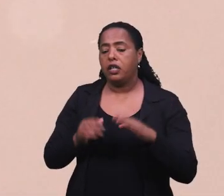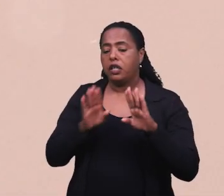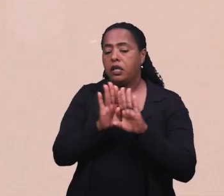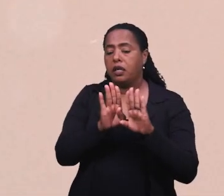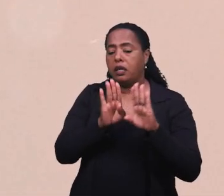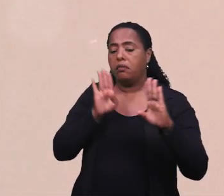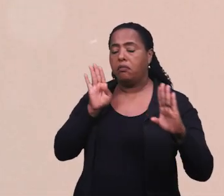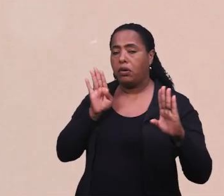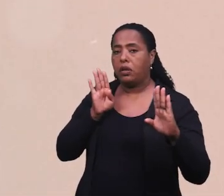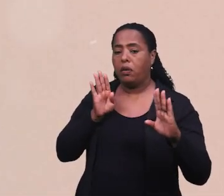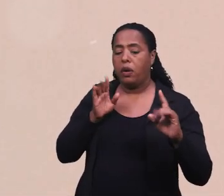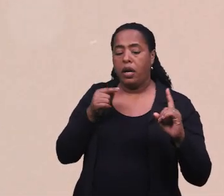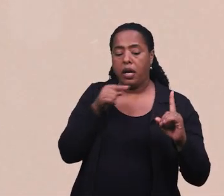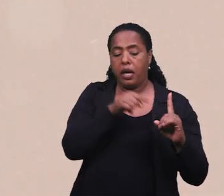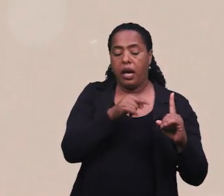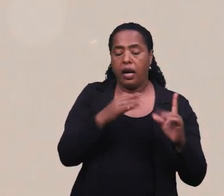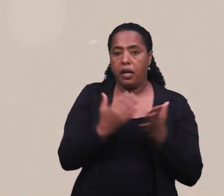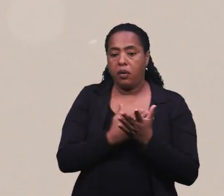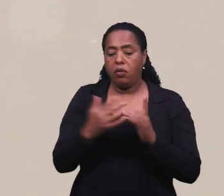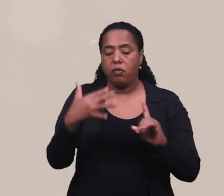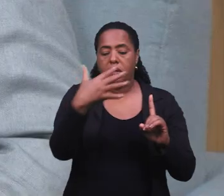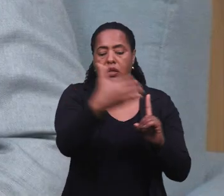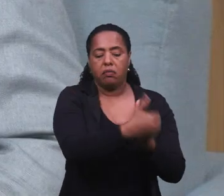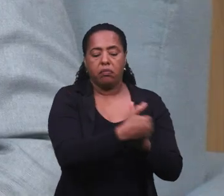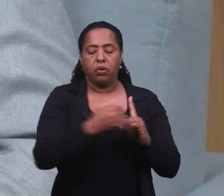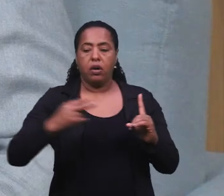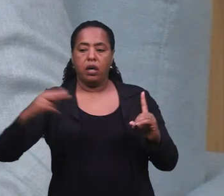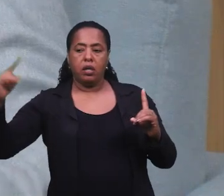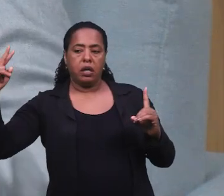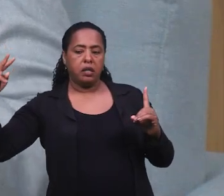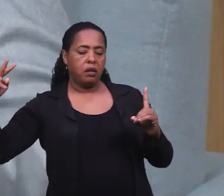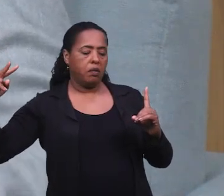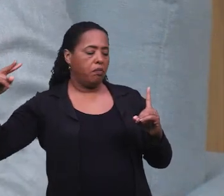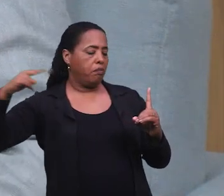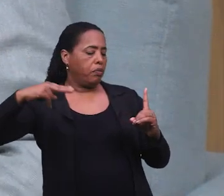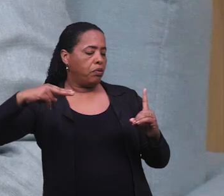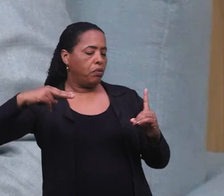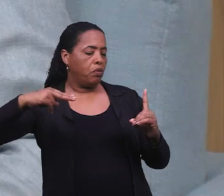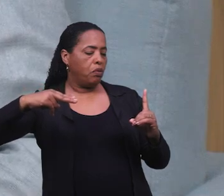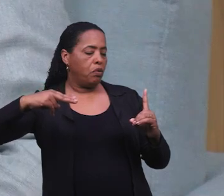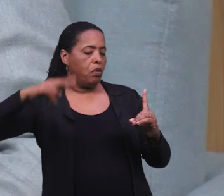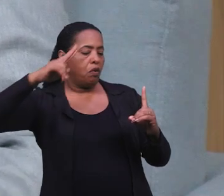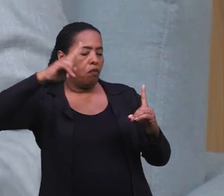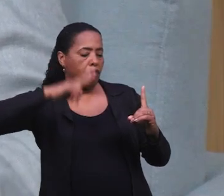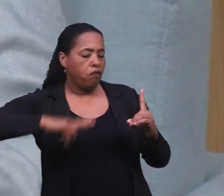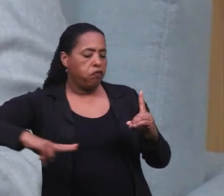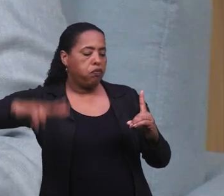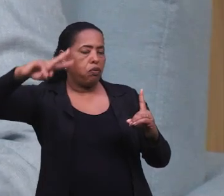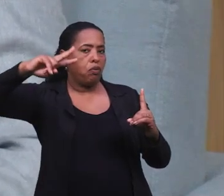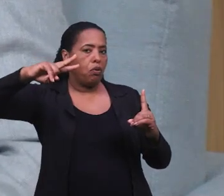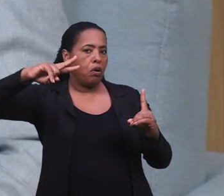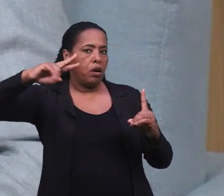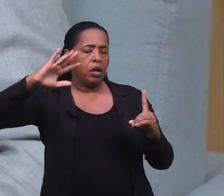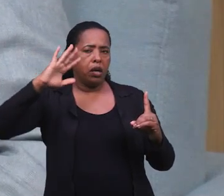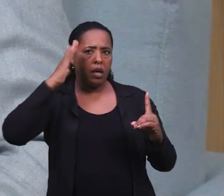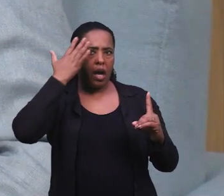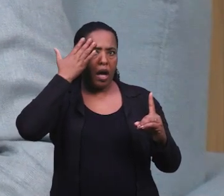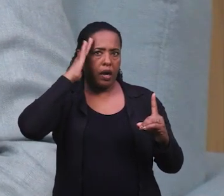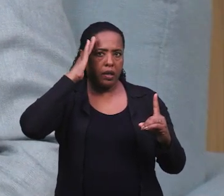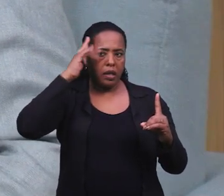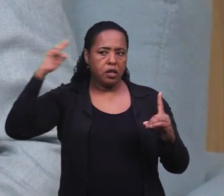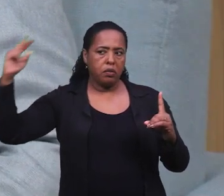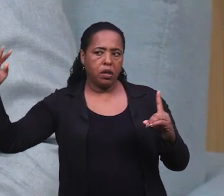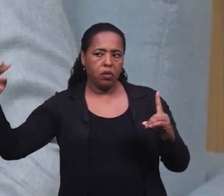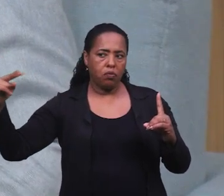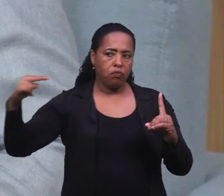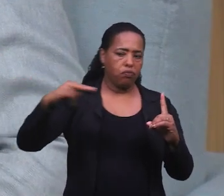que o Espírito Santo ele nos dá. A paz, Senhor Jesus. Doutor Lucas, muito obrigado por participar, respondendo aqui a pergunta